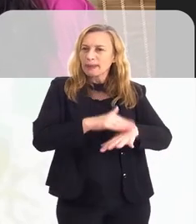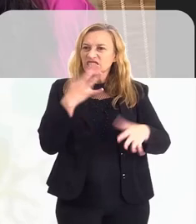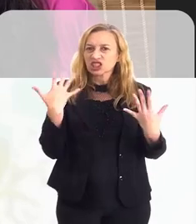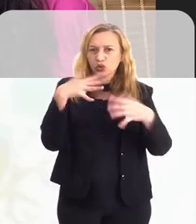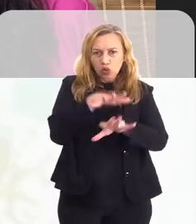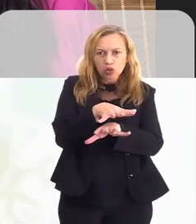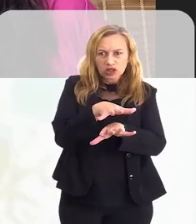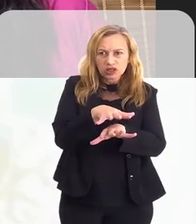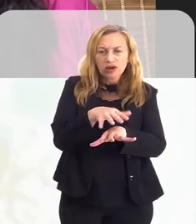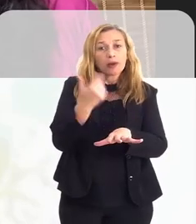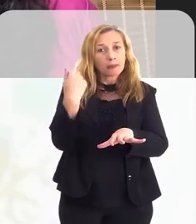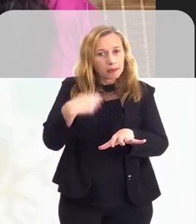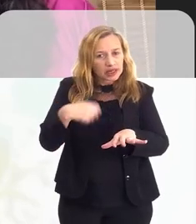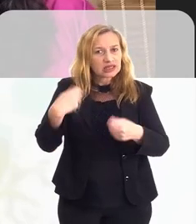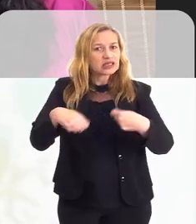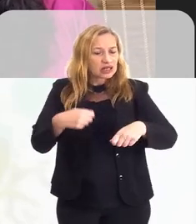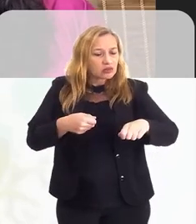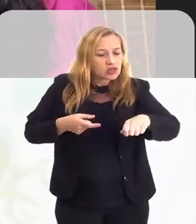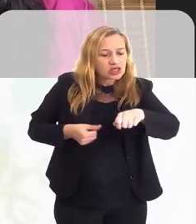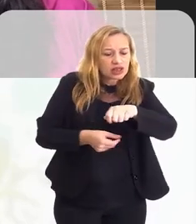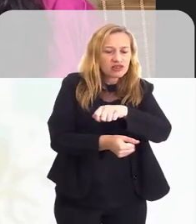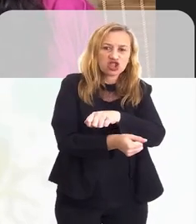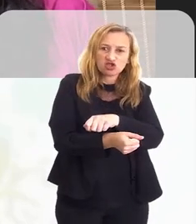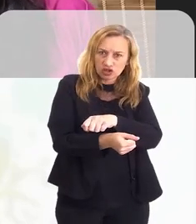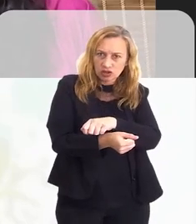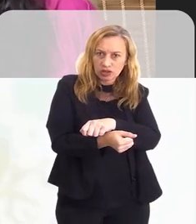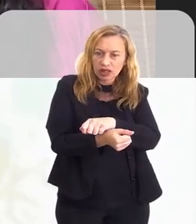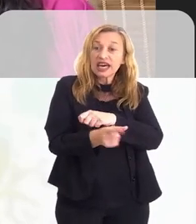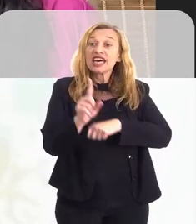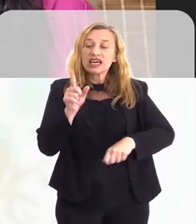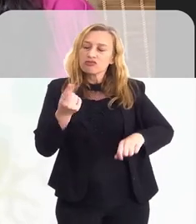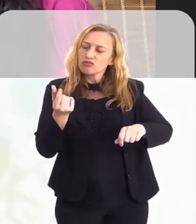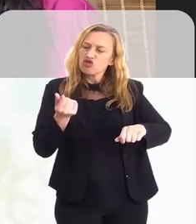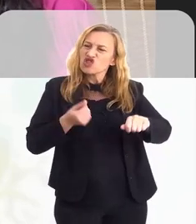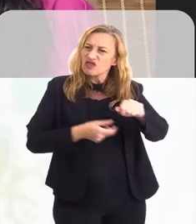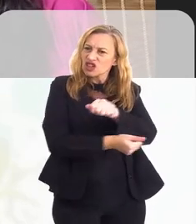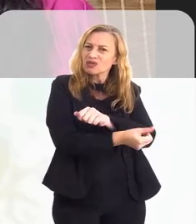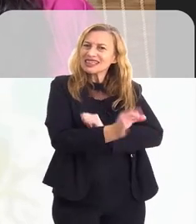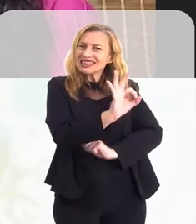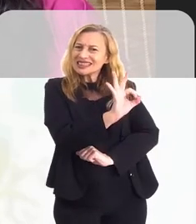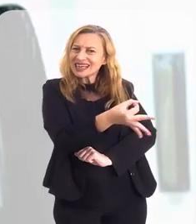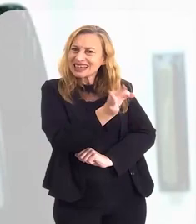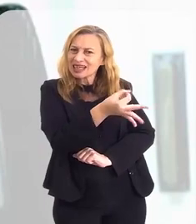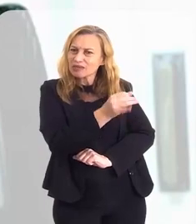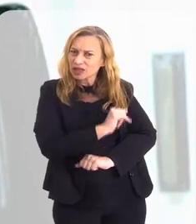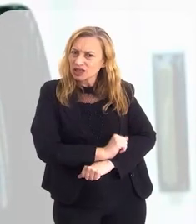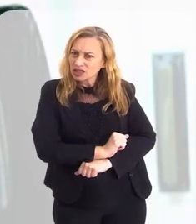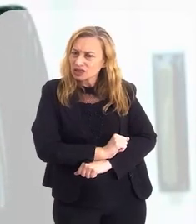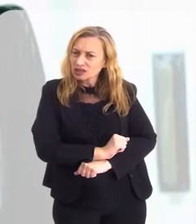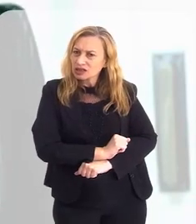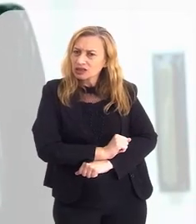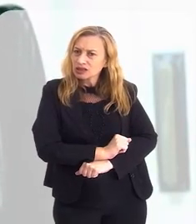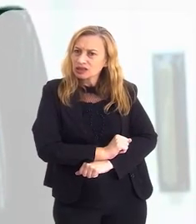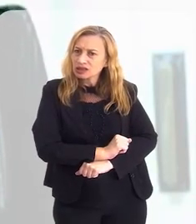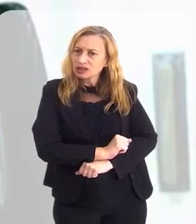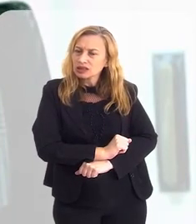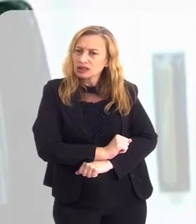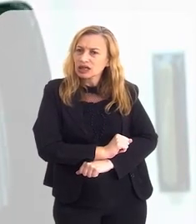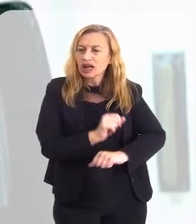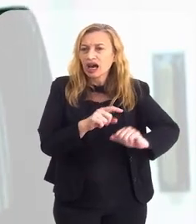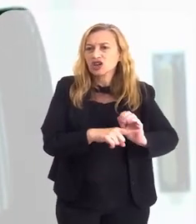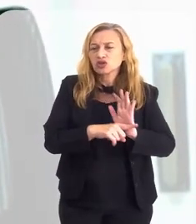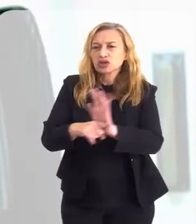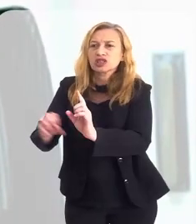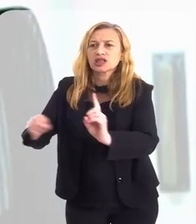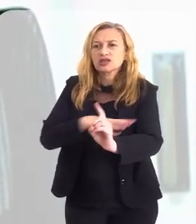mais inclusiva, a gente precisa investir, né? E esse investimento, ele certamente será revertido